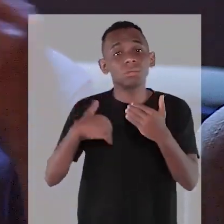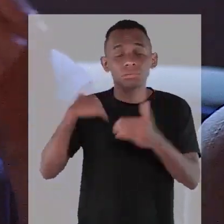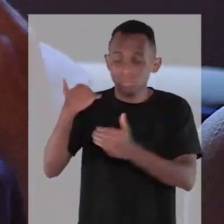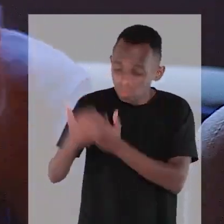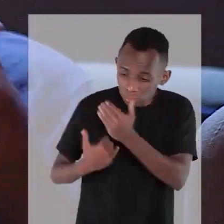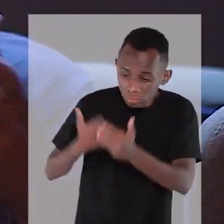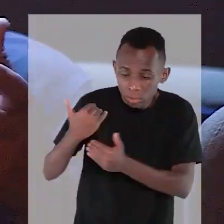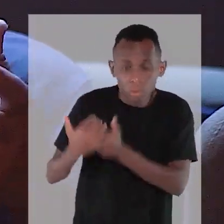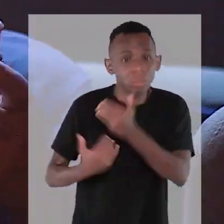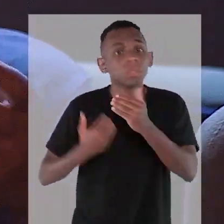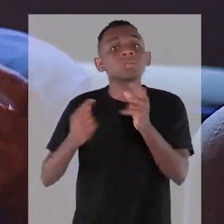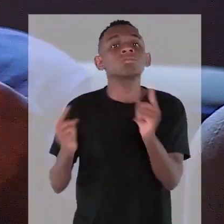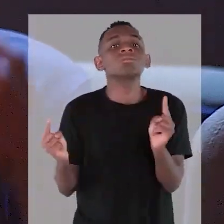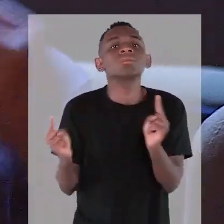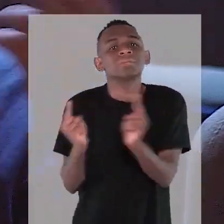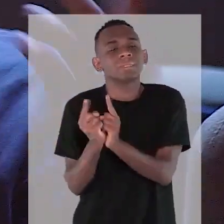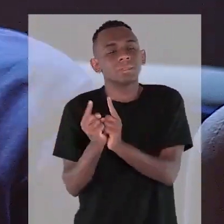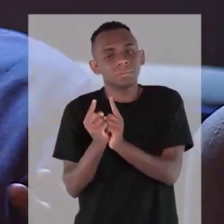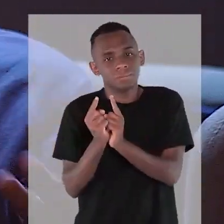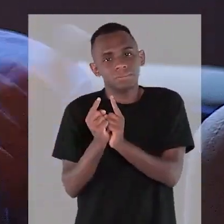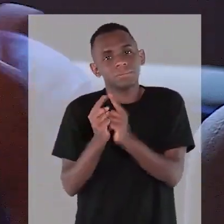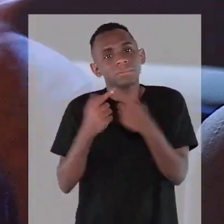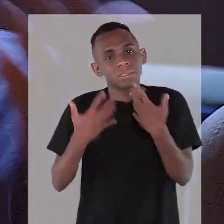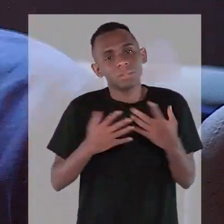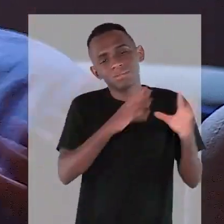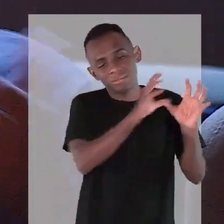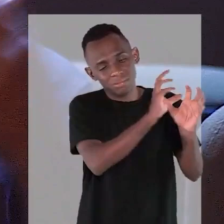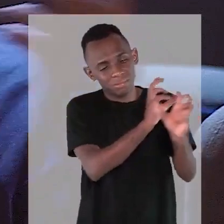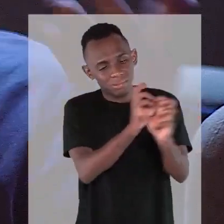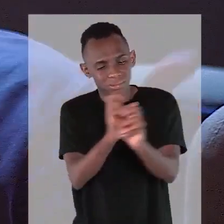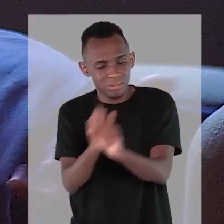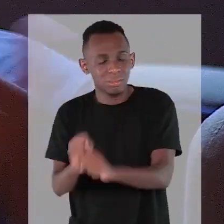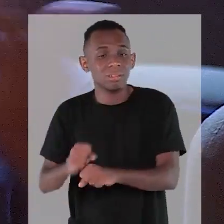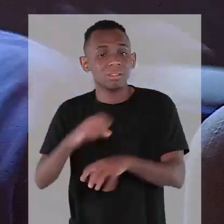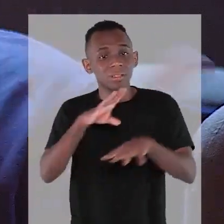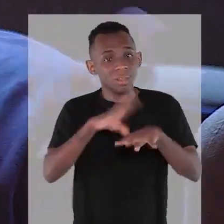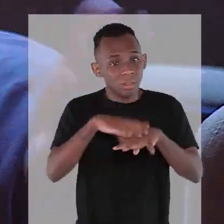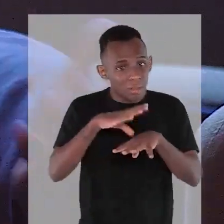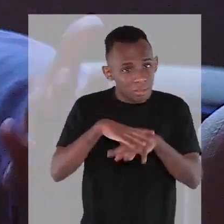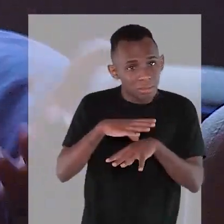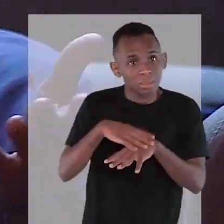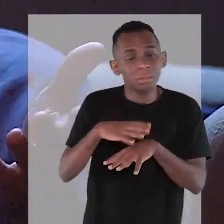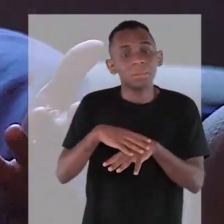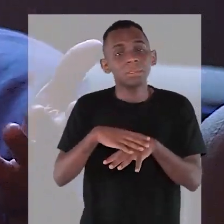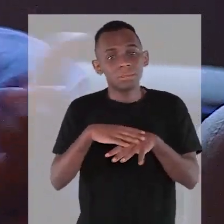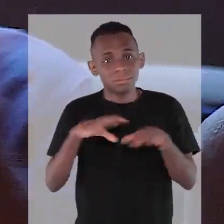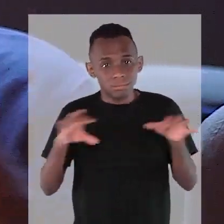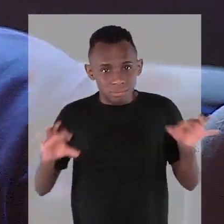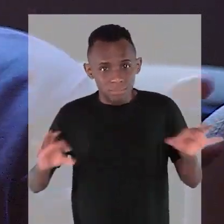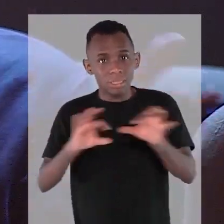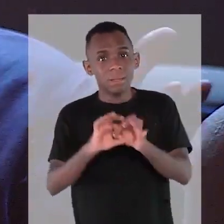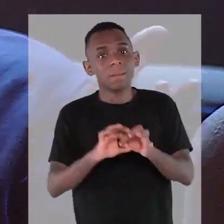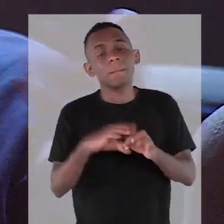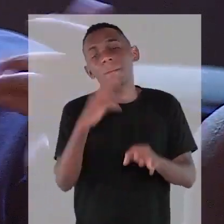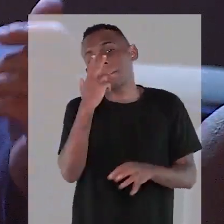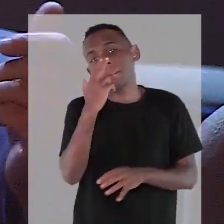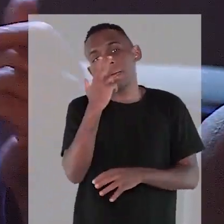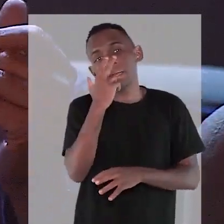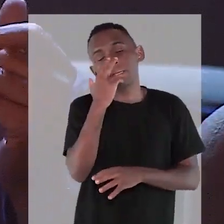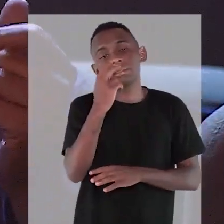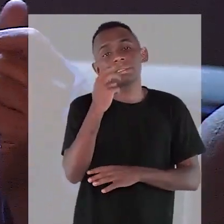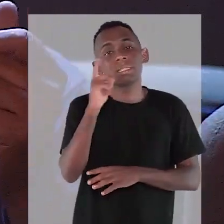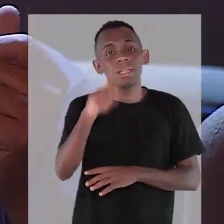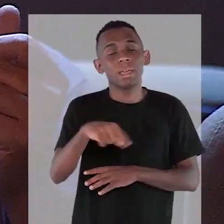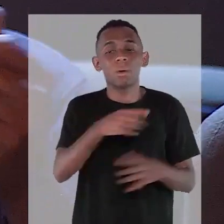construtivismo micro. E esse somatório matemático de integral lá de Newton é que parece ser o